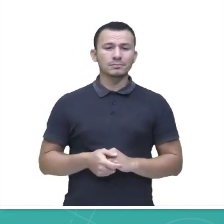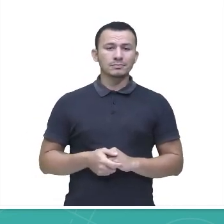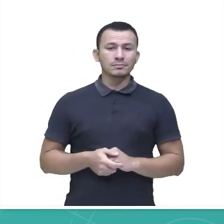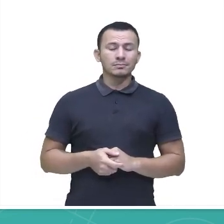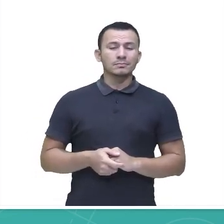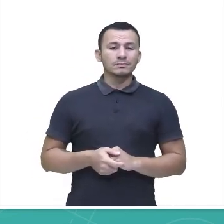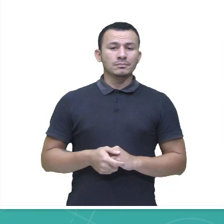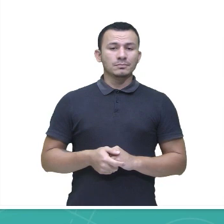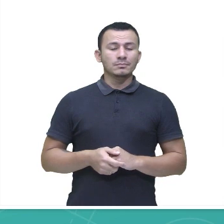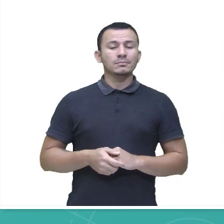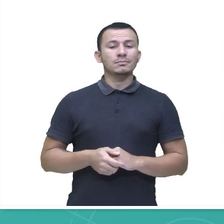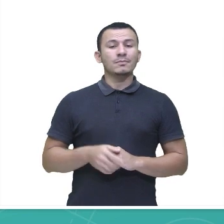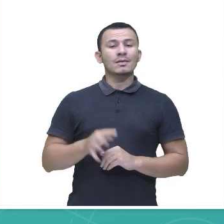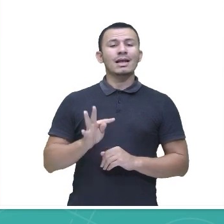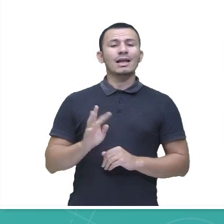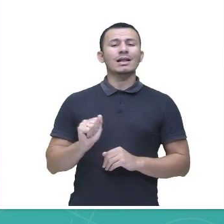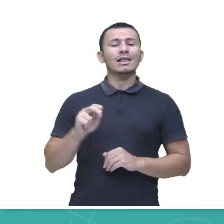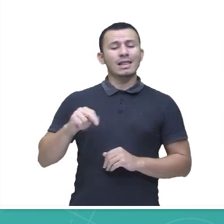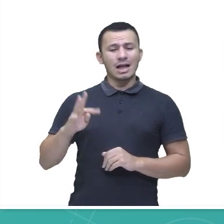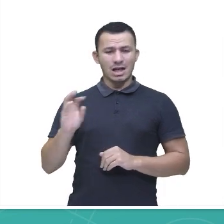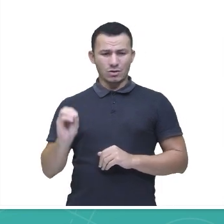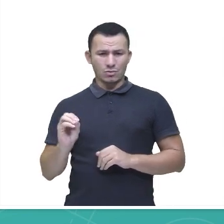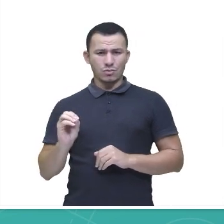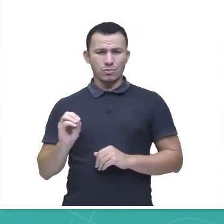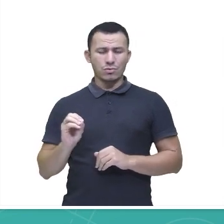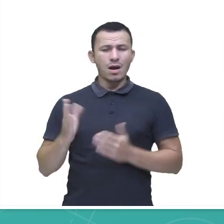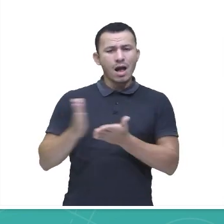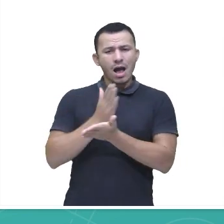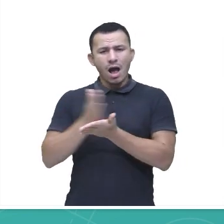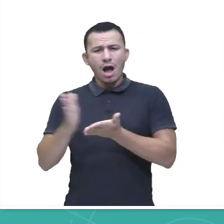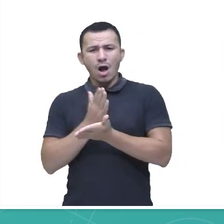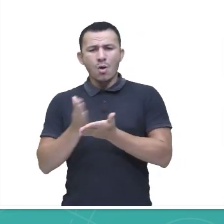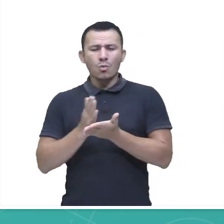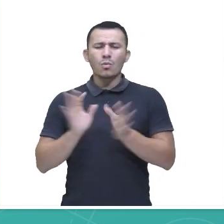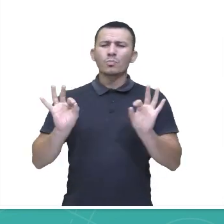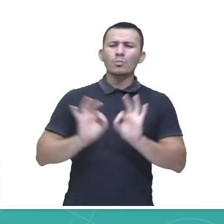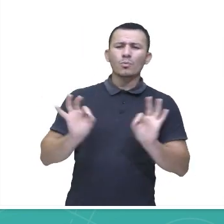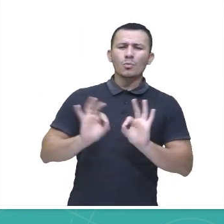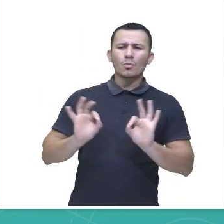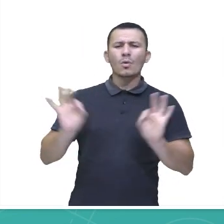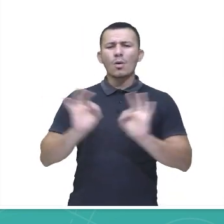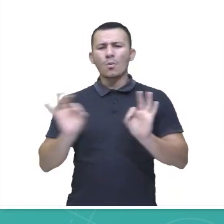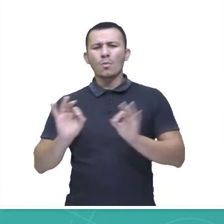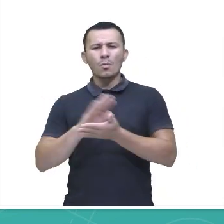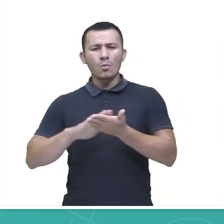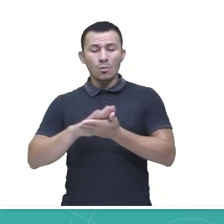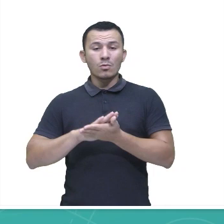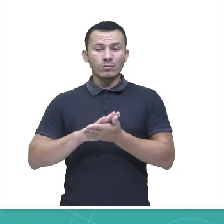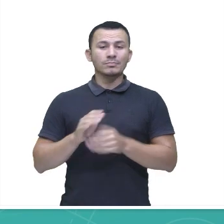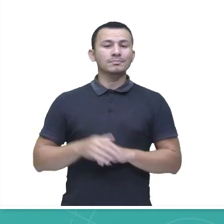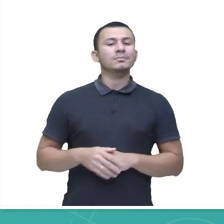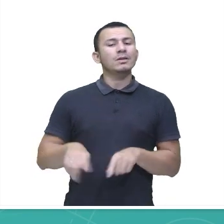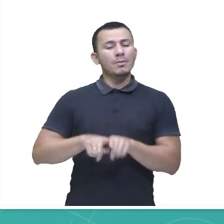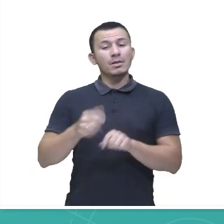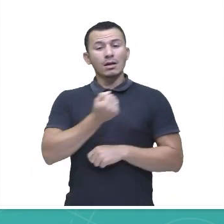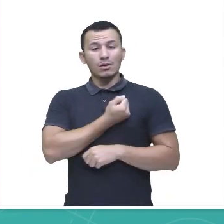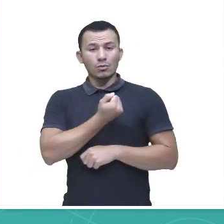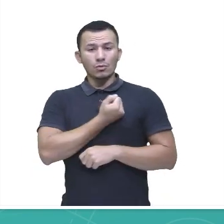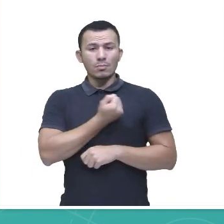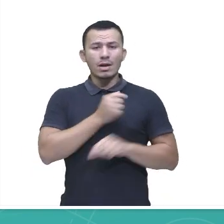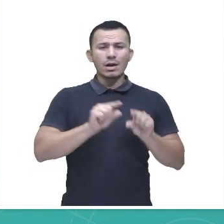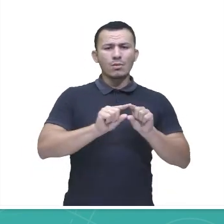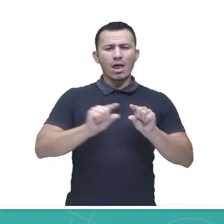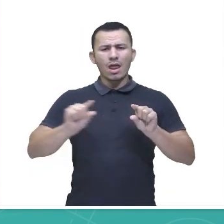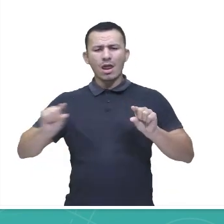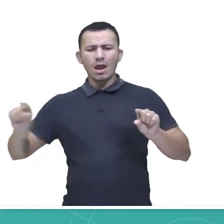Tanto, tantos, algo, alguma, alguns, algumas. E o numeral, né? Você tem os exemplos aqui: